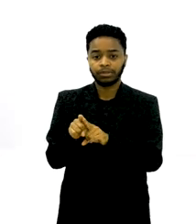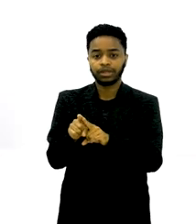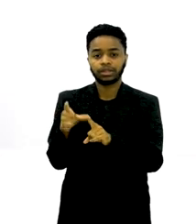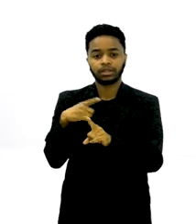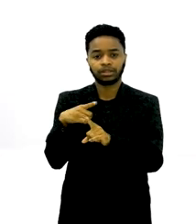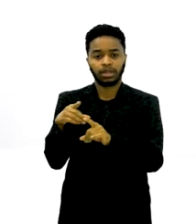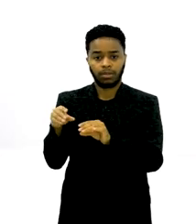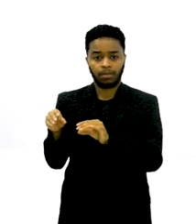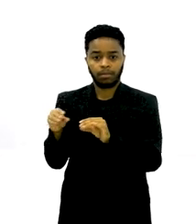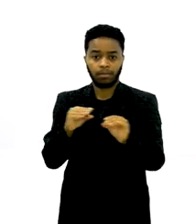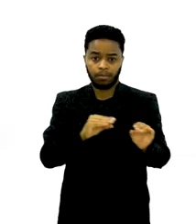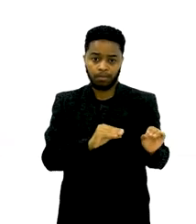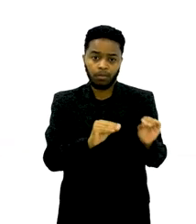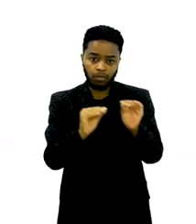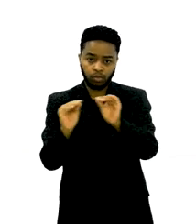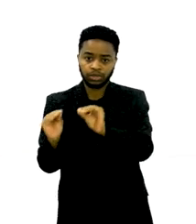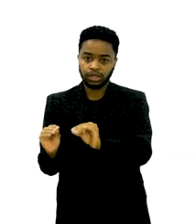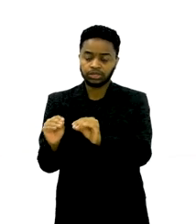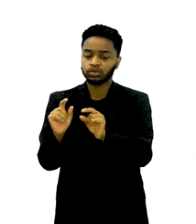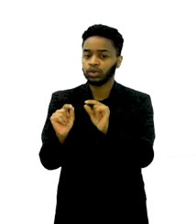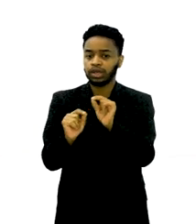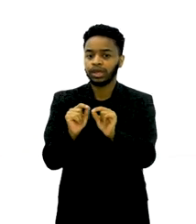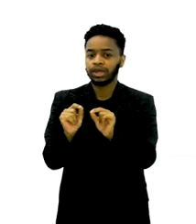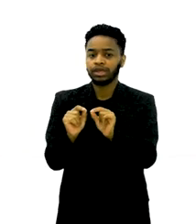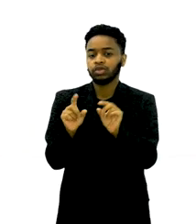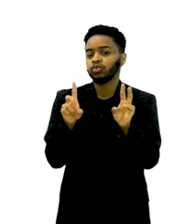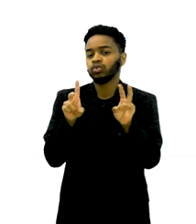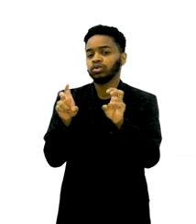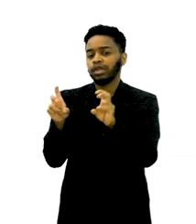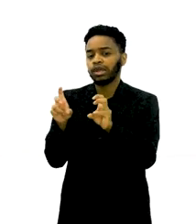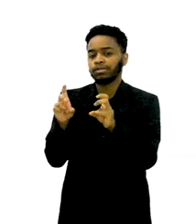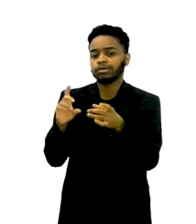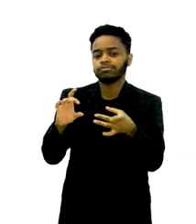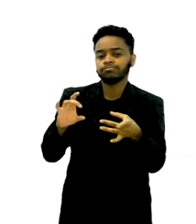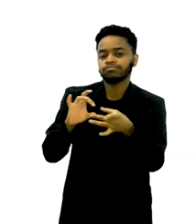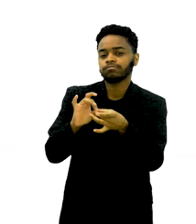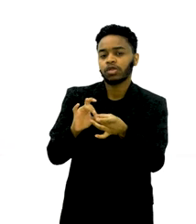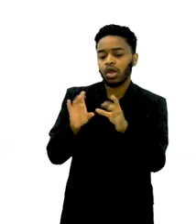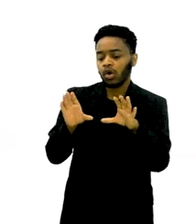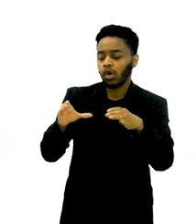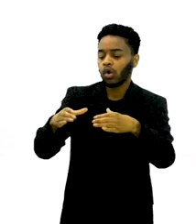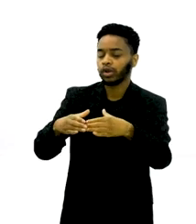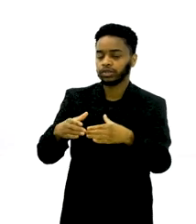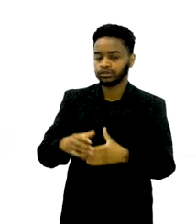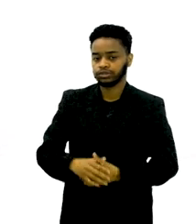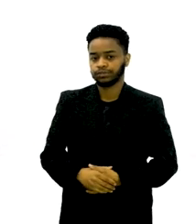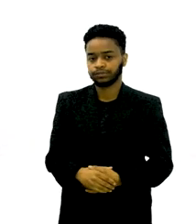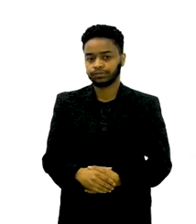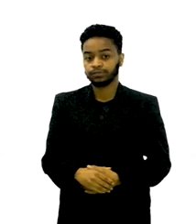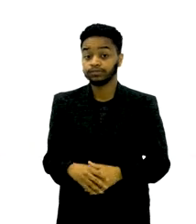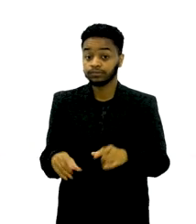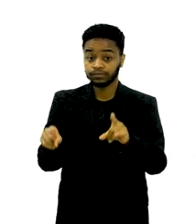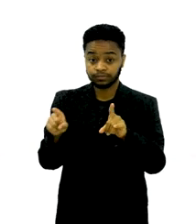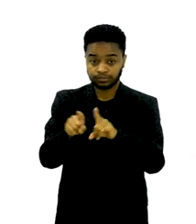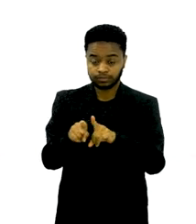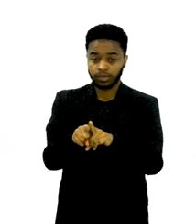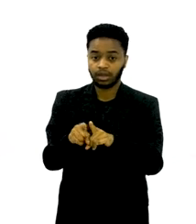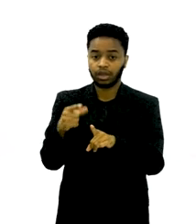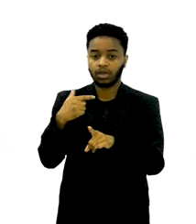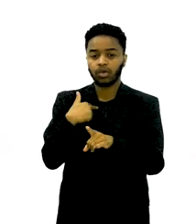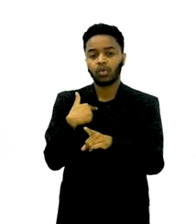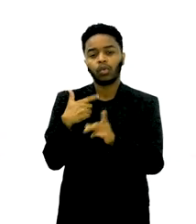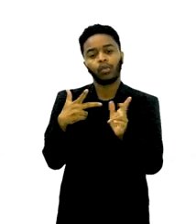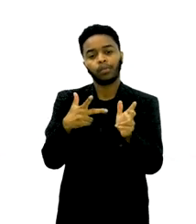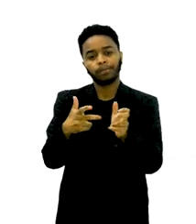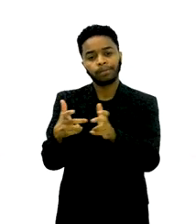essa ligação né afetiva e em prol de um coletivo e também fui acompanhando